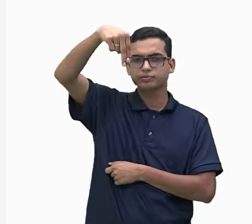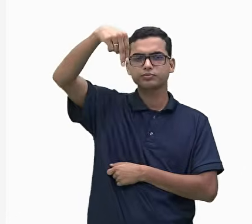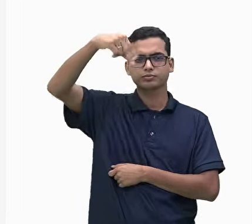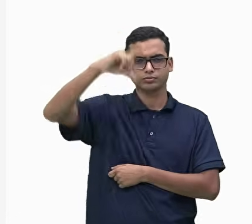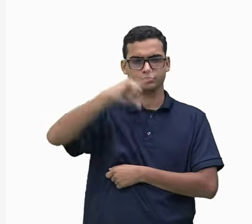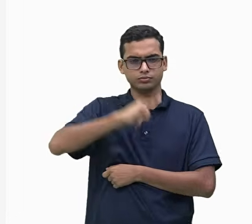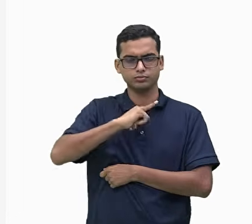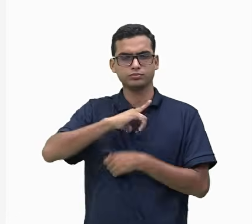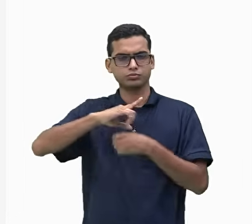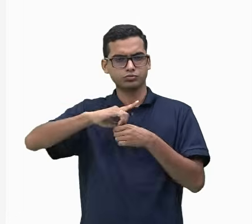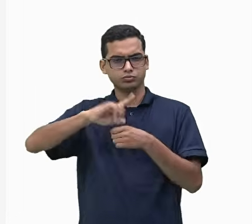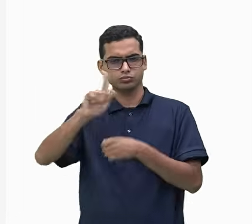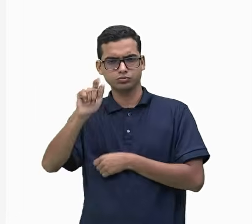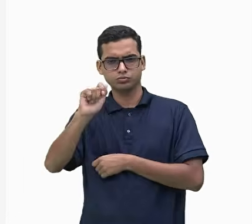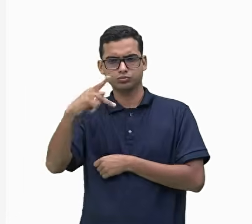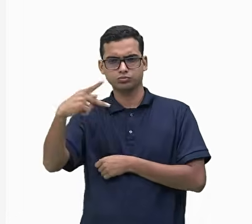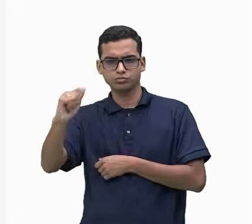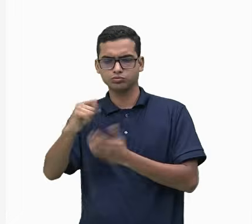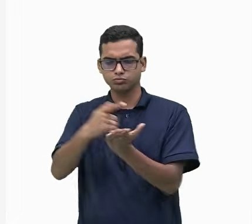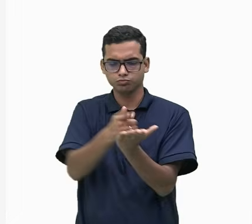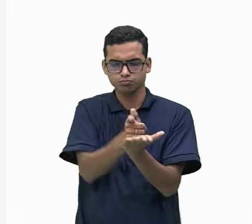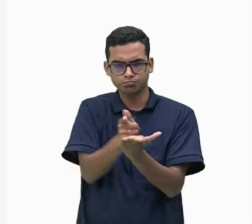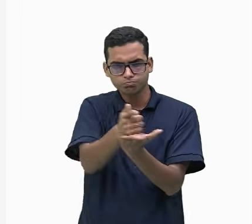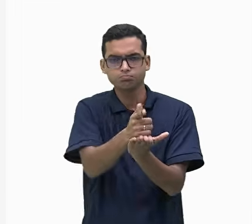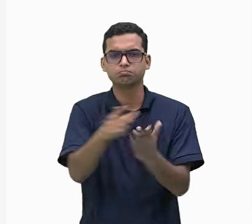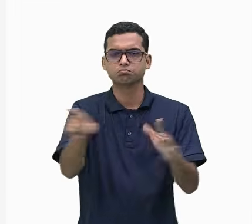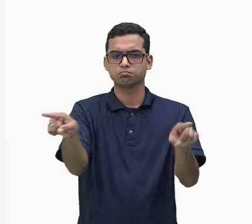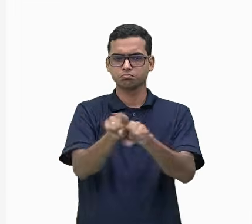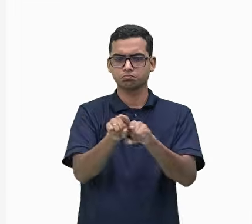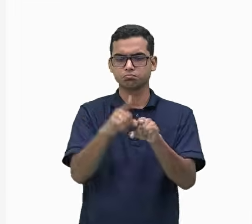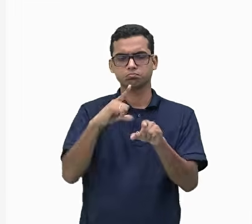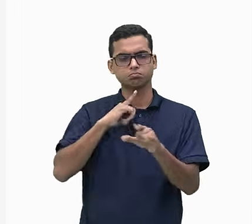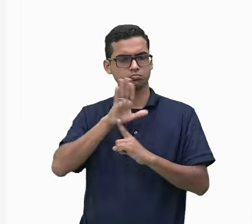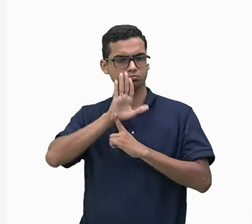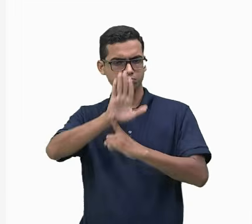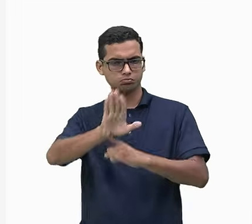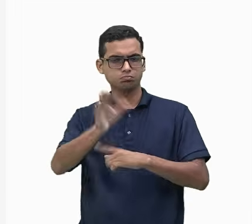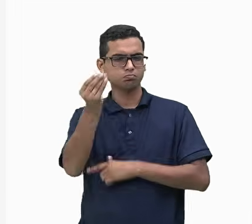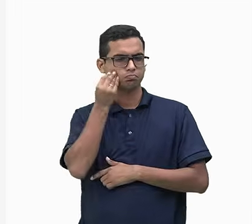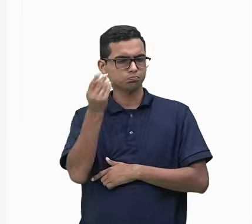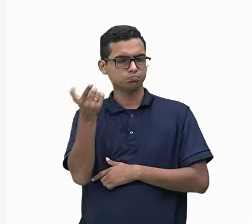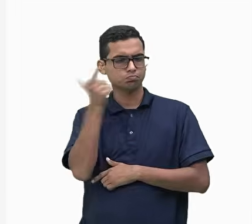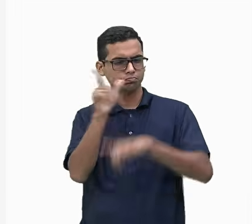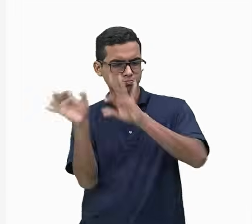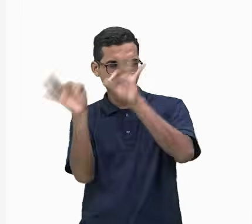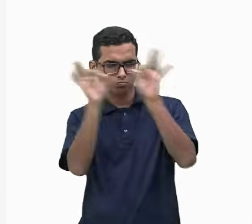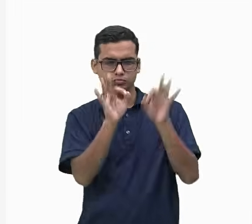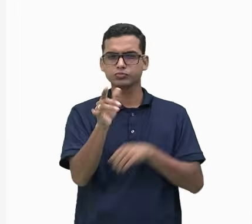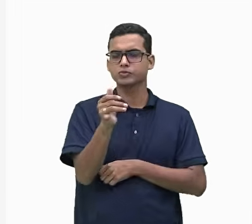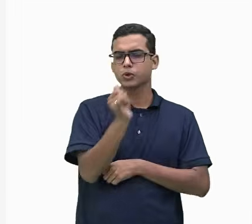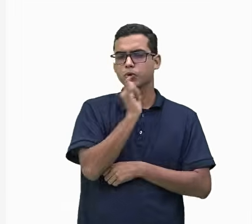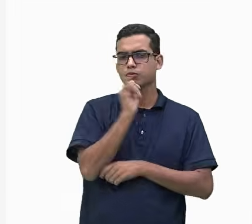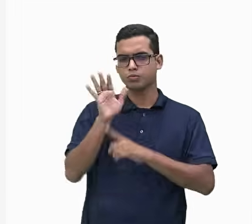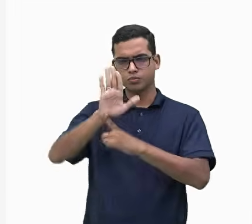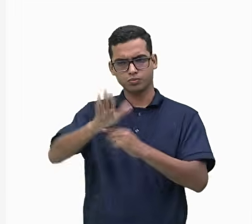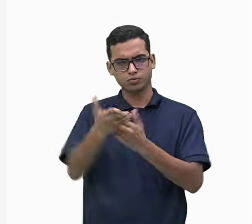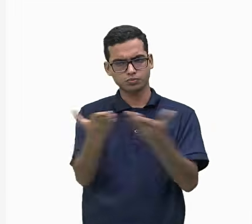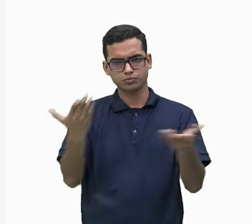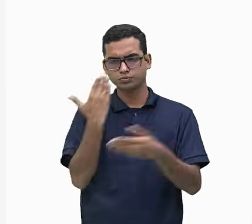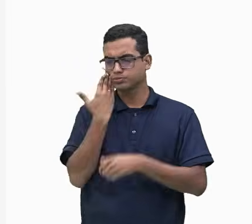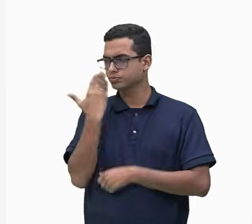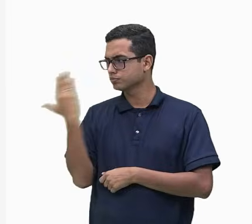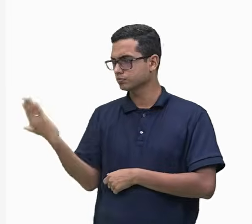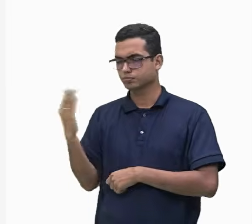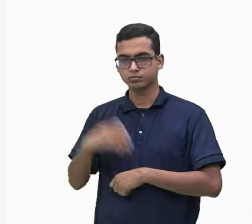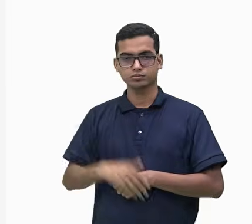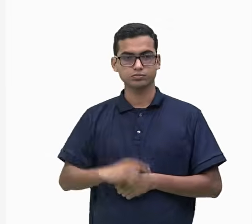um GPS, tá? Aí vocês podem observar melhor, né? Um exemplo dado a vocês, que vai ter